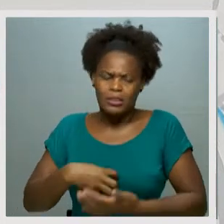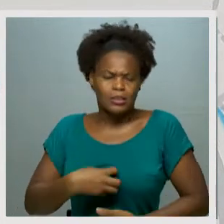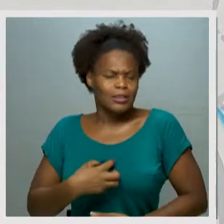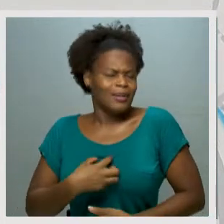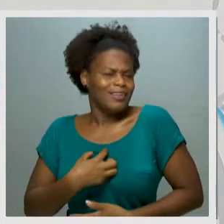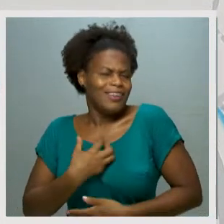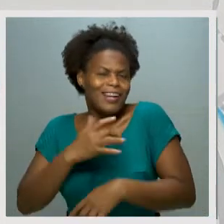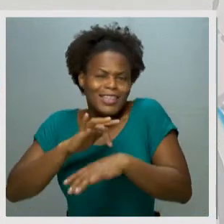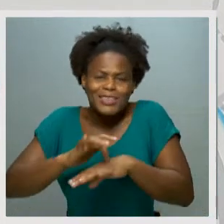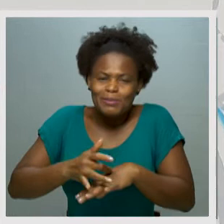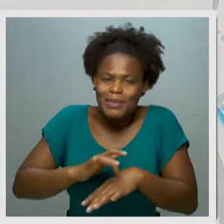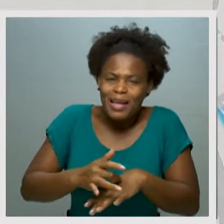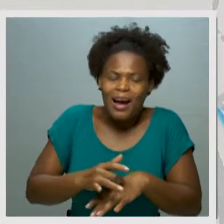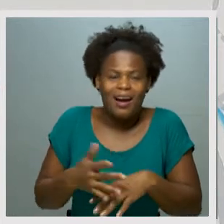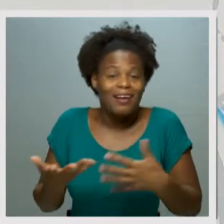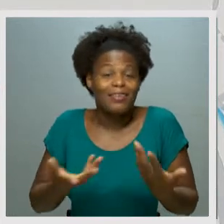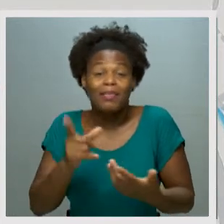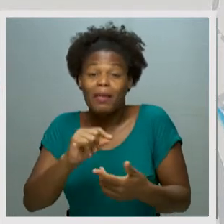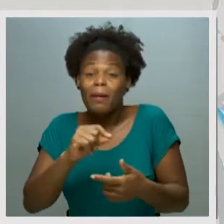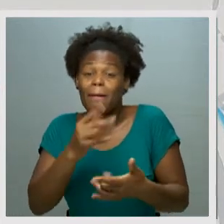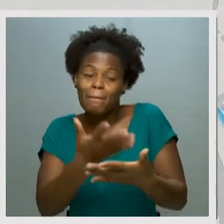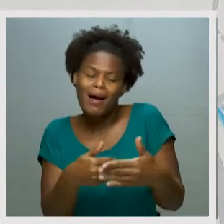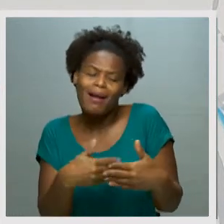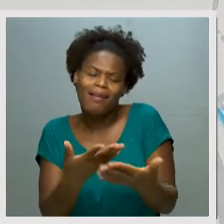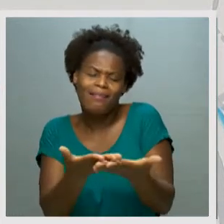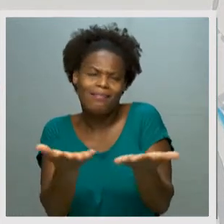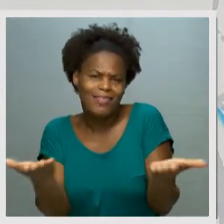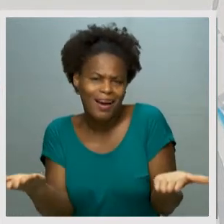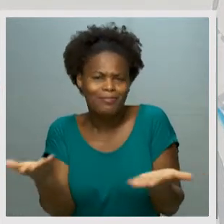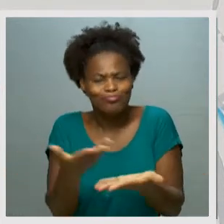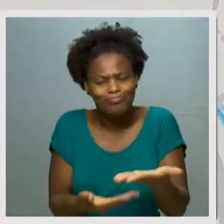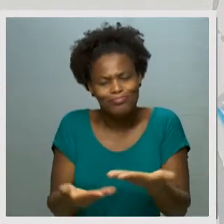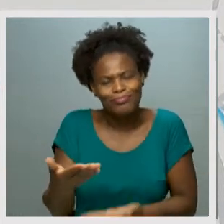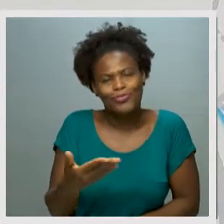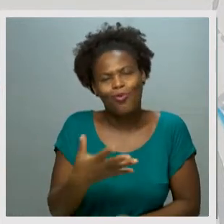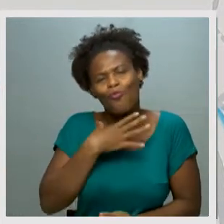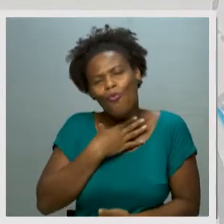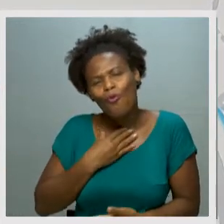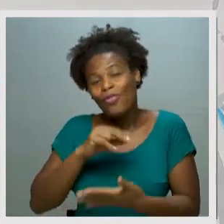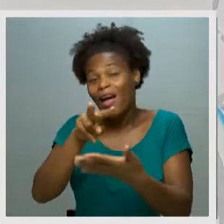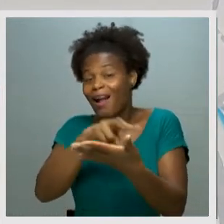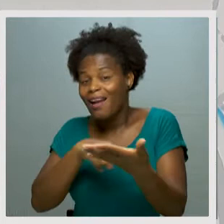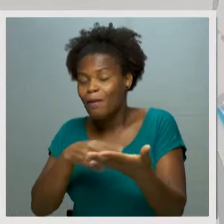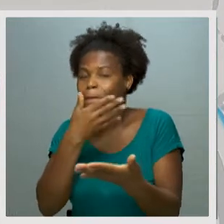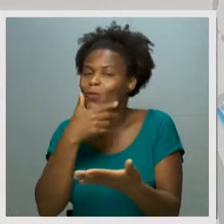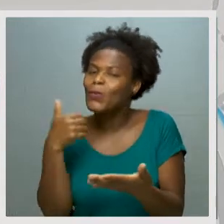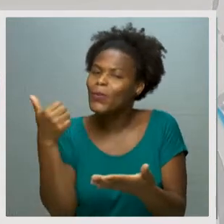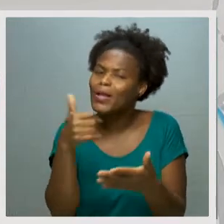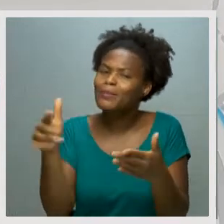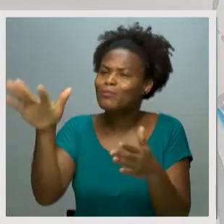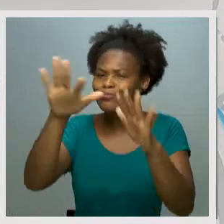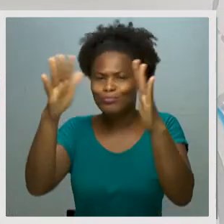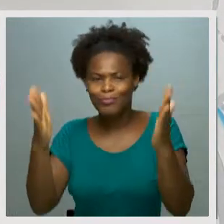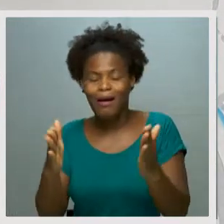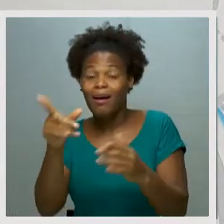emoções, sensibilidades, para partilhar o prazer, digamos assim, de leitura, a beleza e a estética